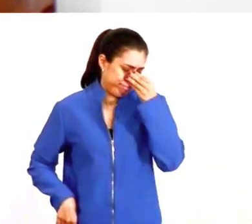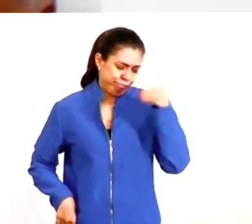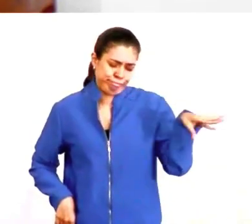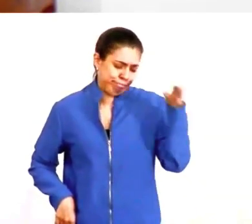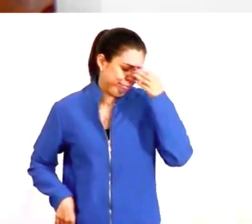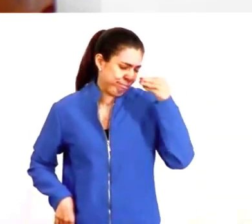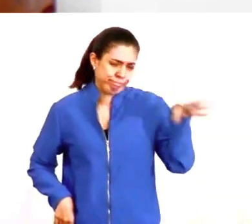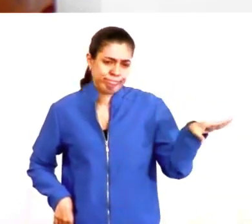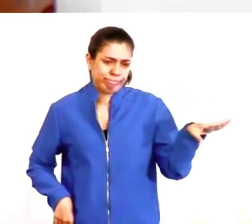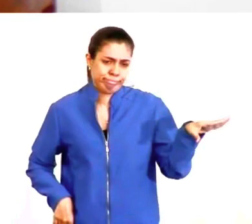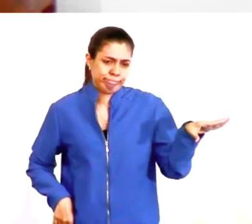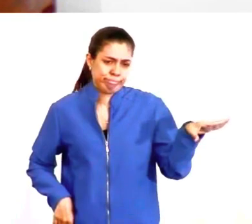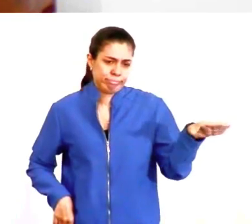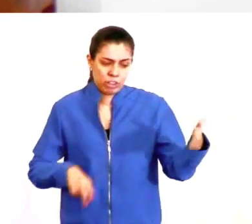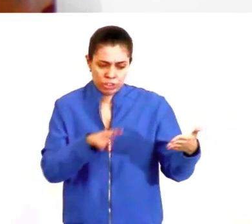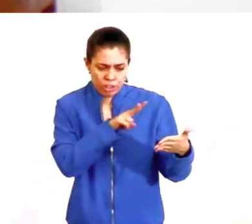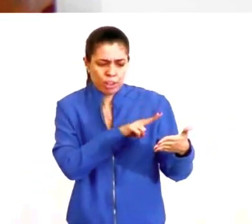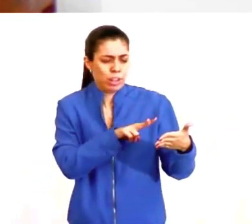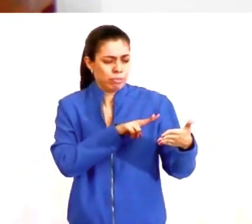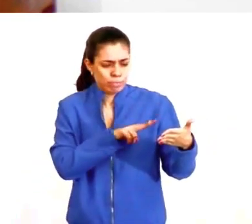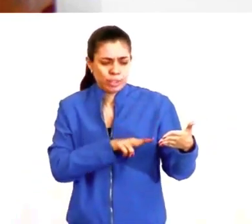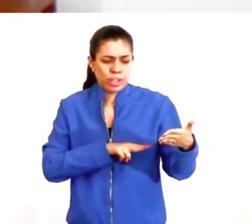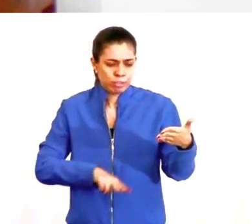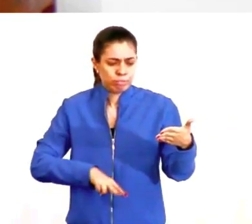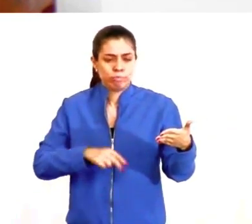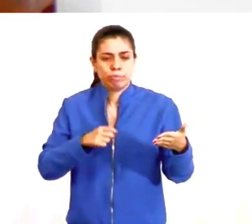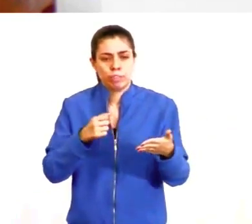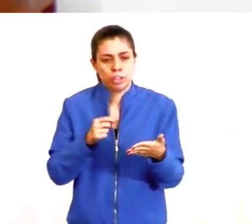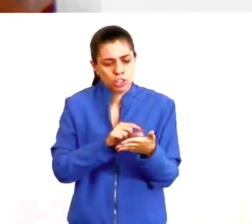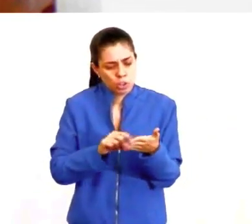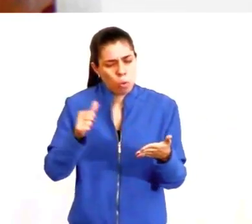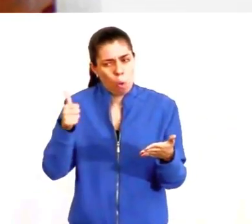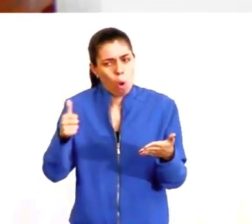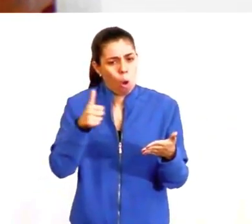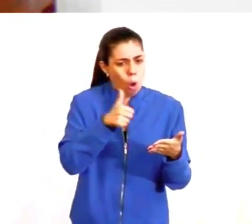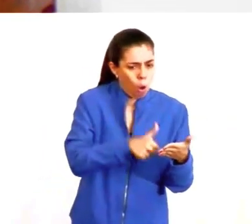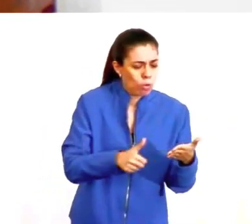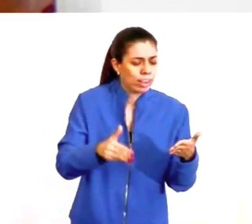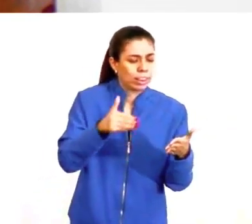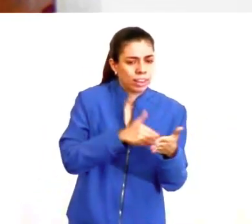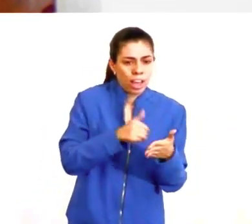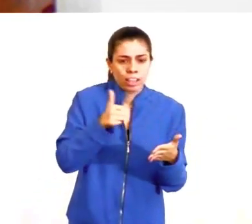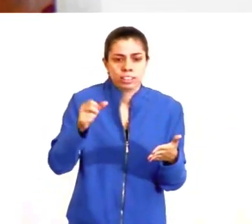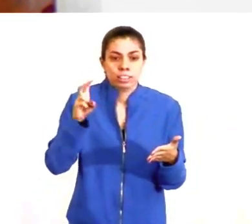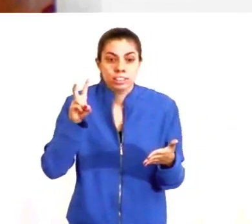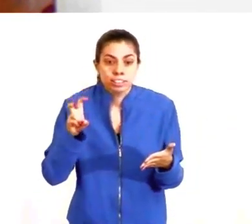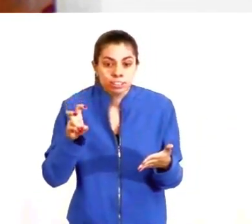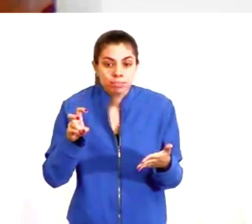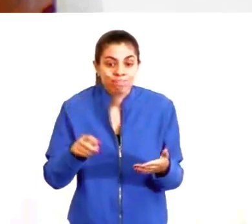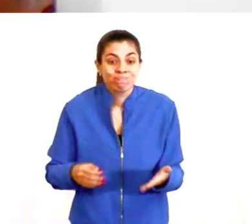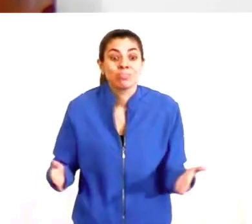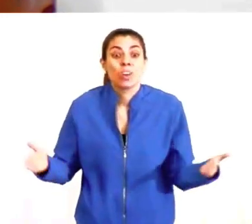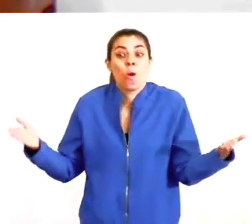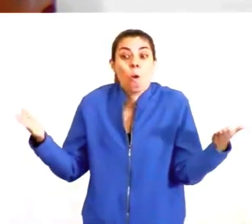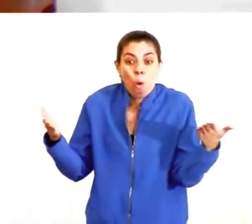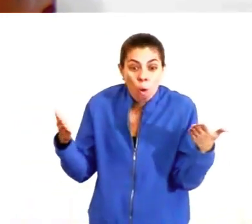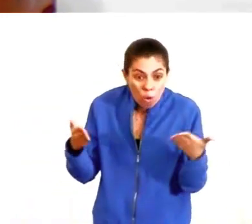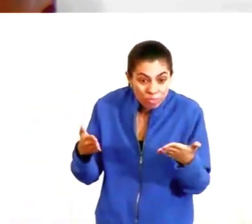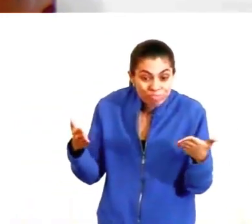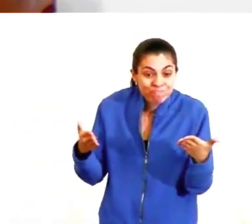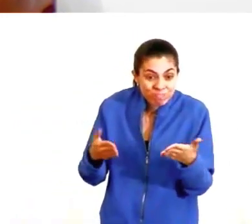significado de poder. Como eles tentam fazer isso? E tenhamos em mente, é assim que hoje